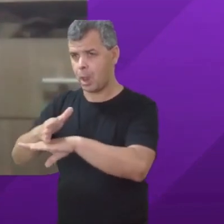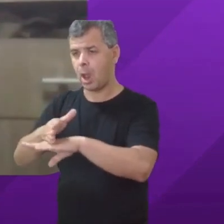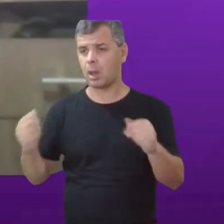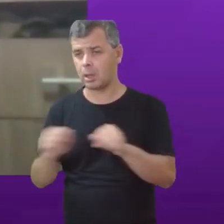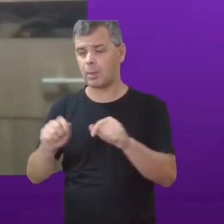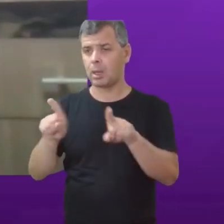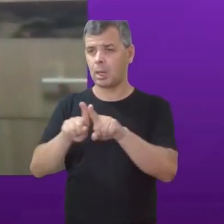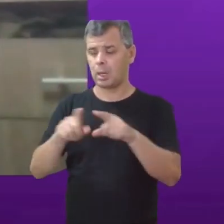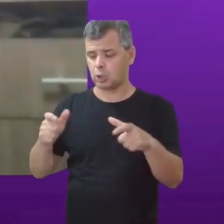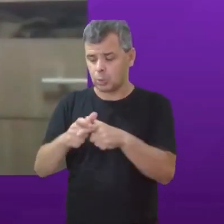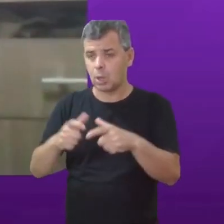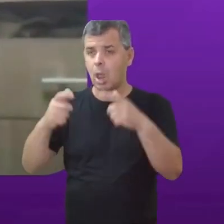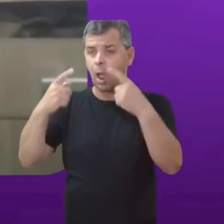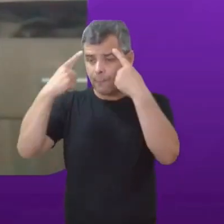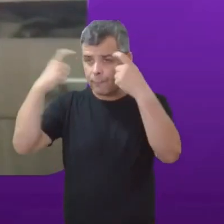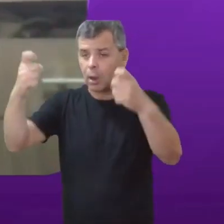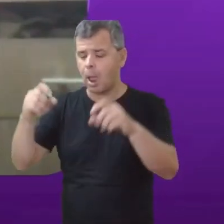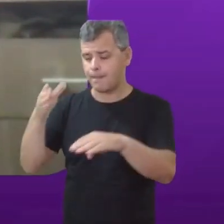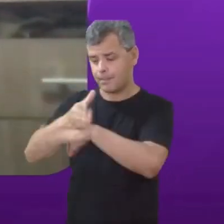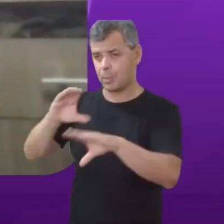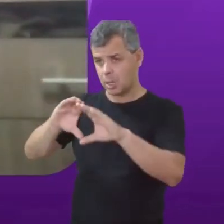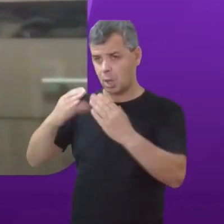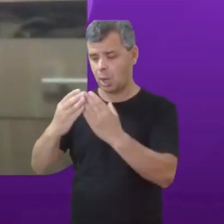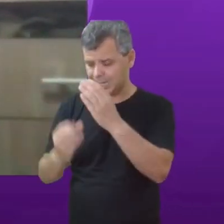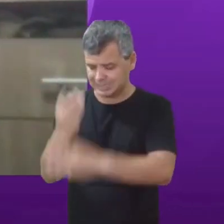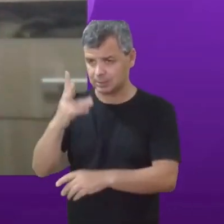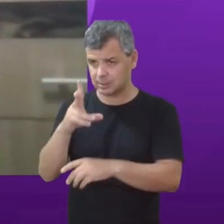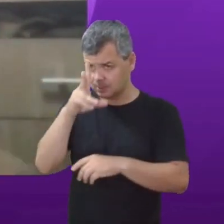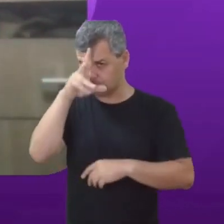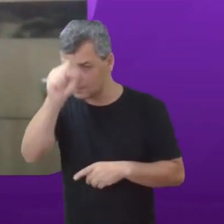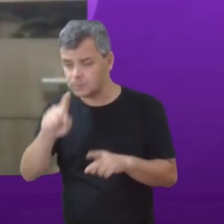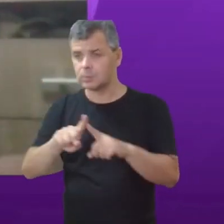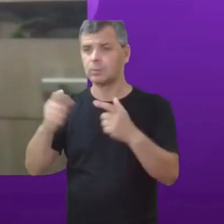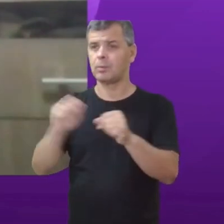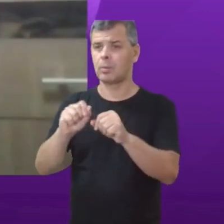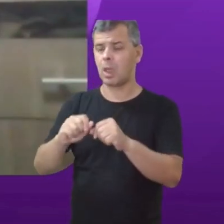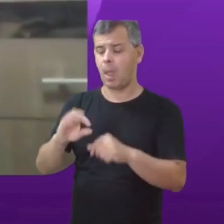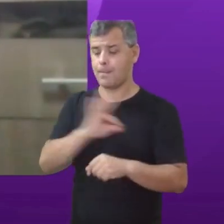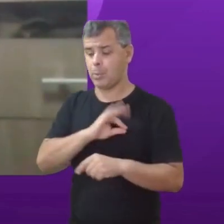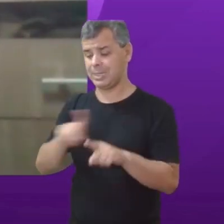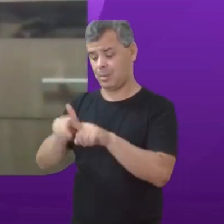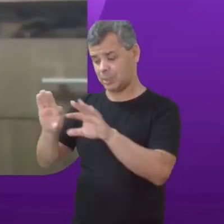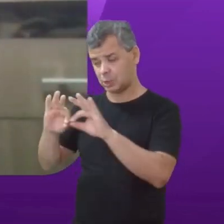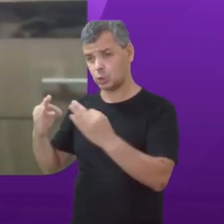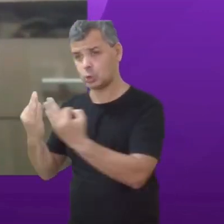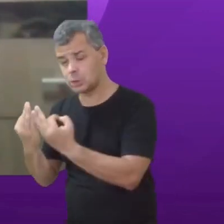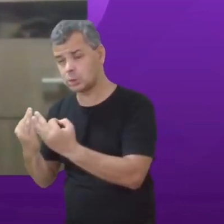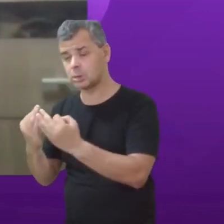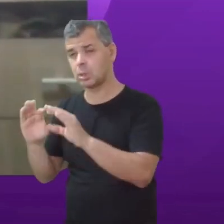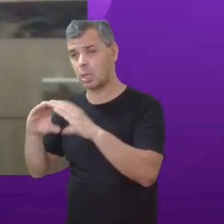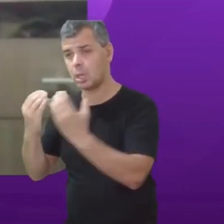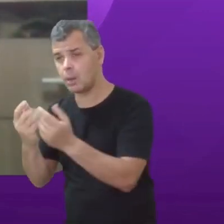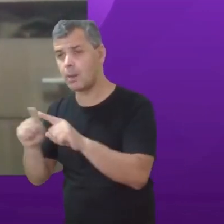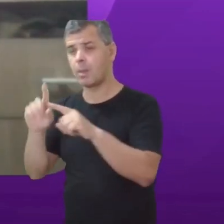popular nele. Então, a participação comunitária, ela fortaleceria, supostamente, o vínculo entre polícia e sociedade, mas também contribuiria